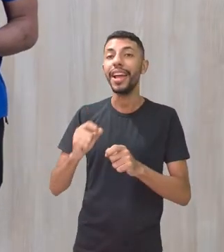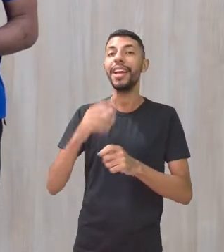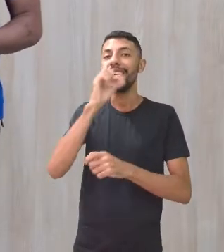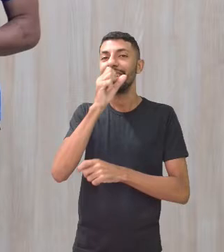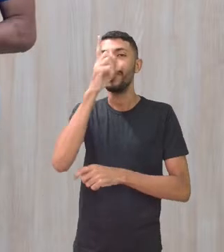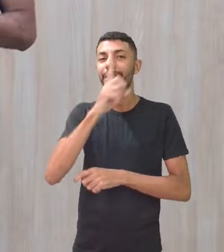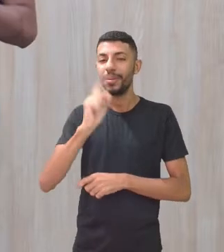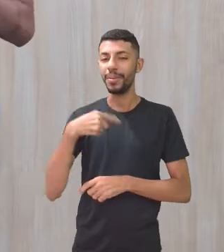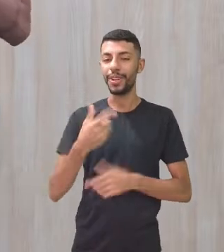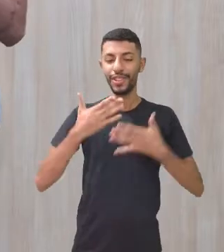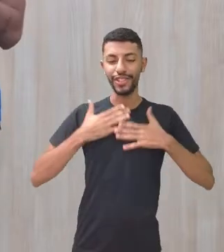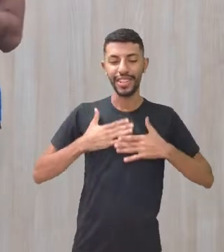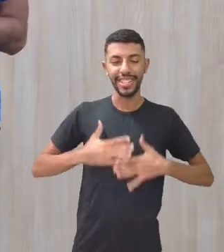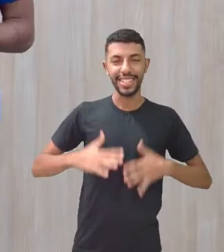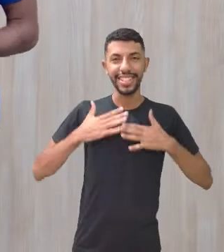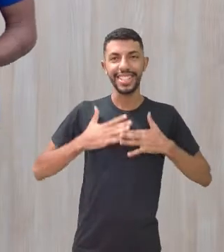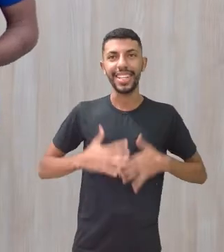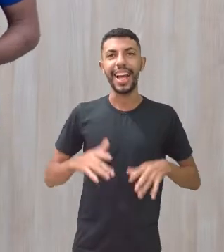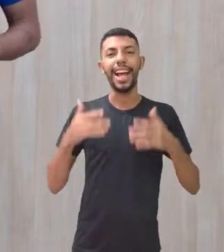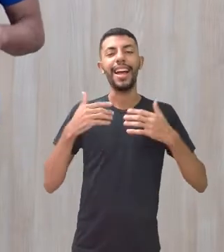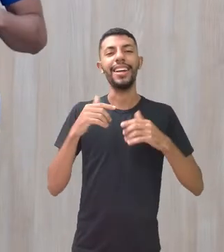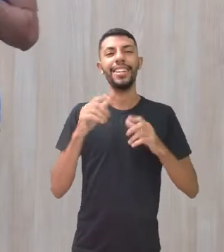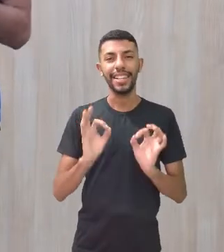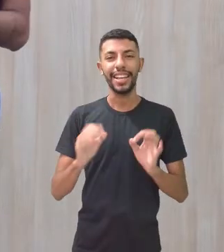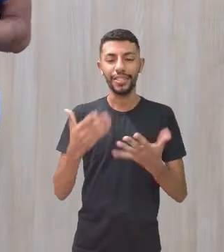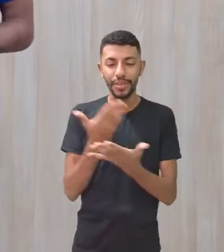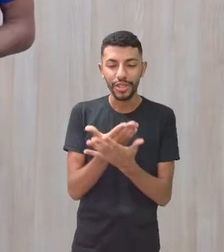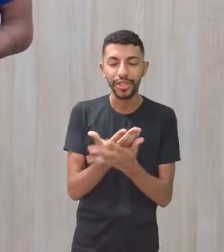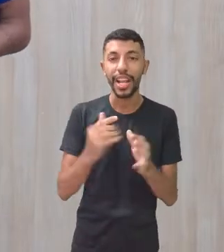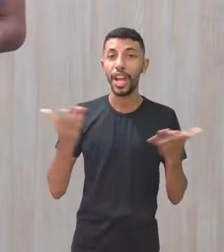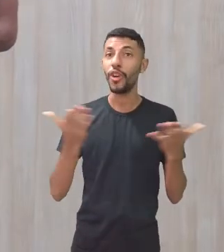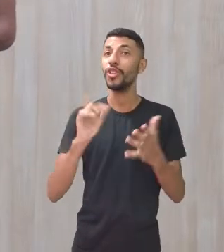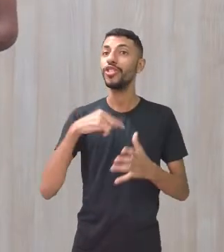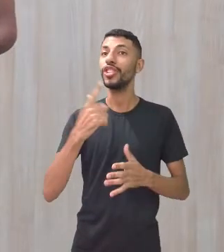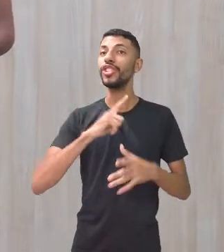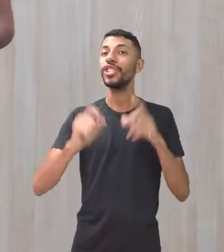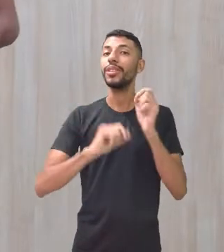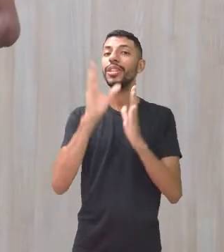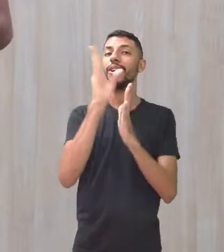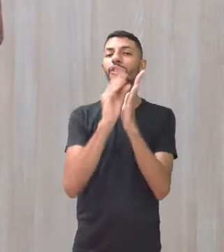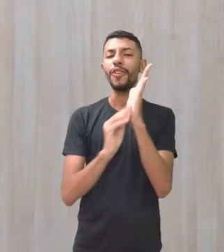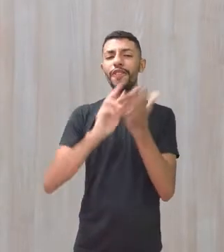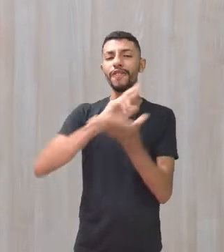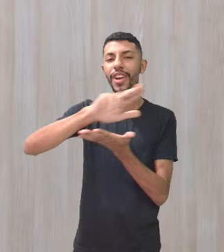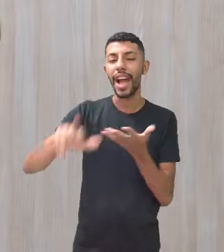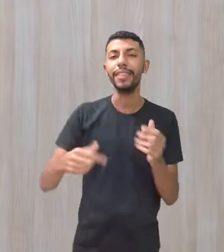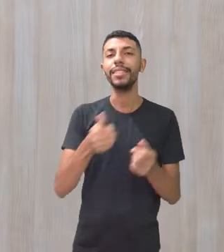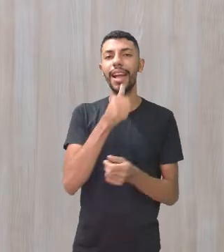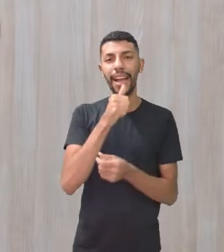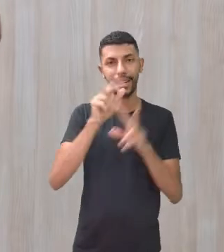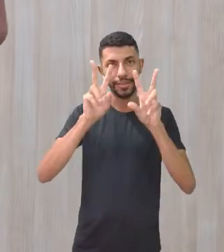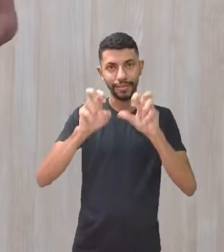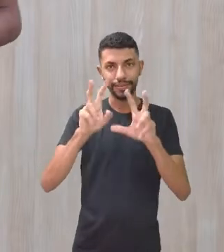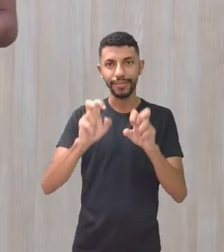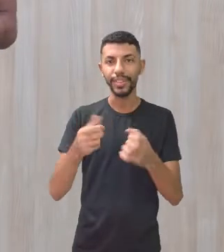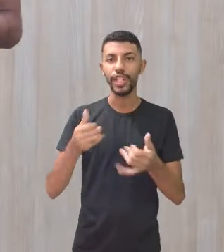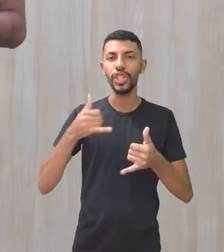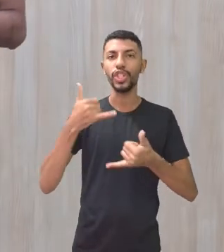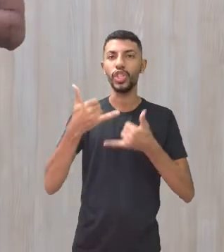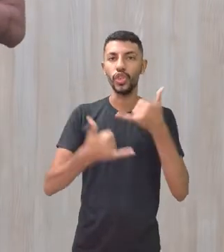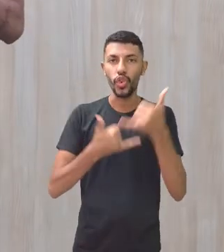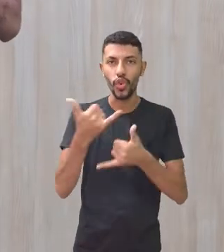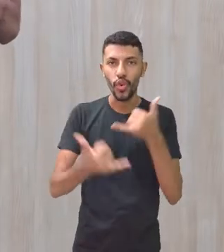estudar. E hoje temos aqui vários conteúdos, ainda continuando sobre jogo, né?